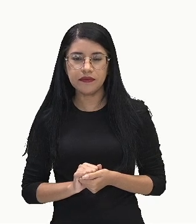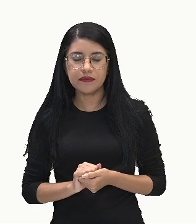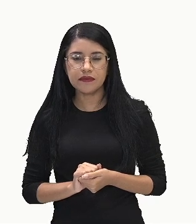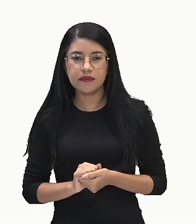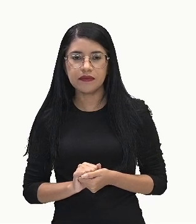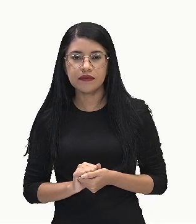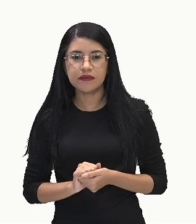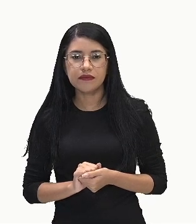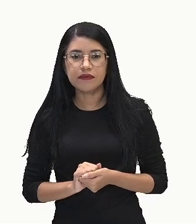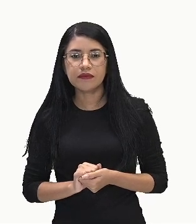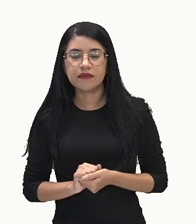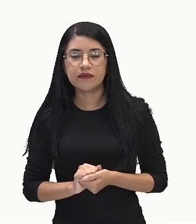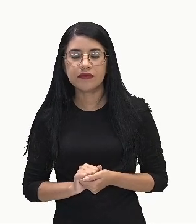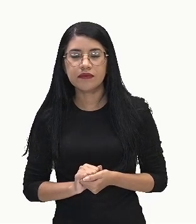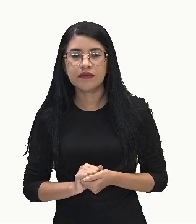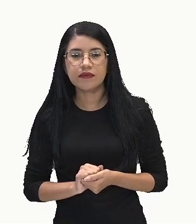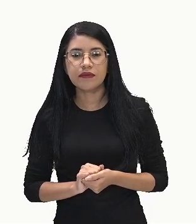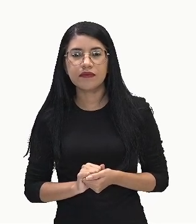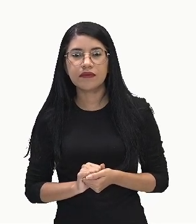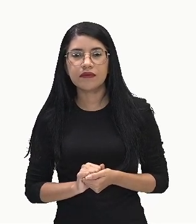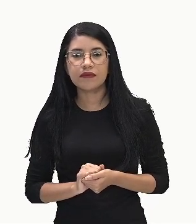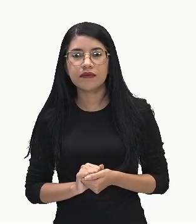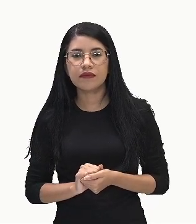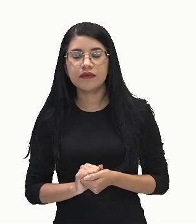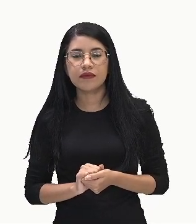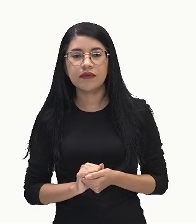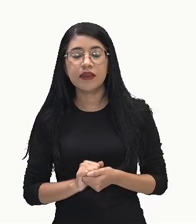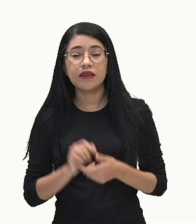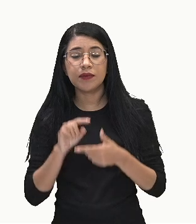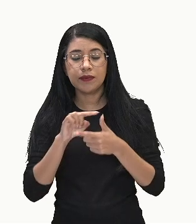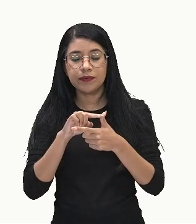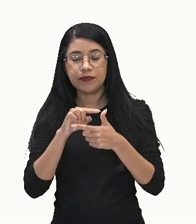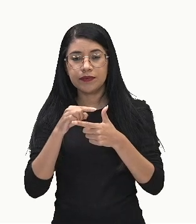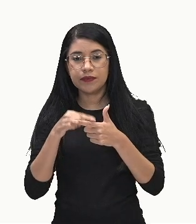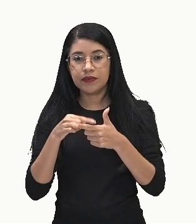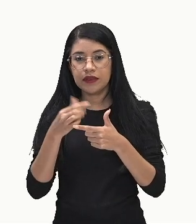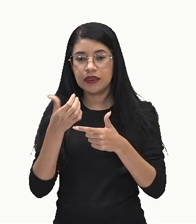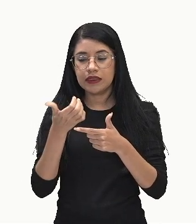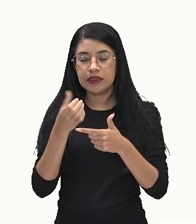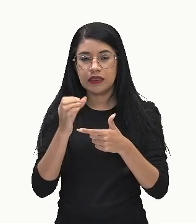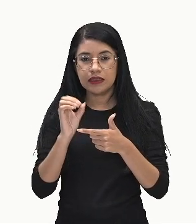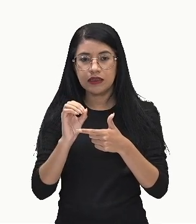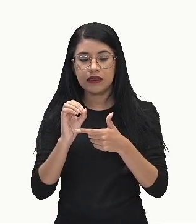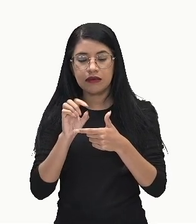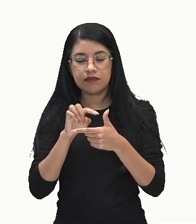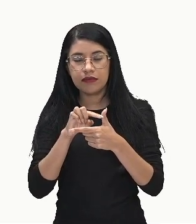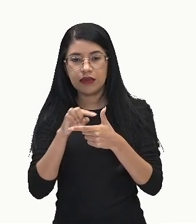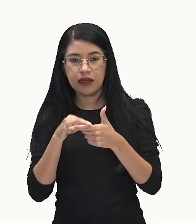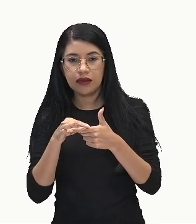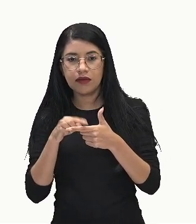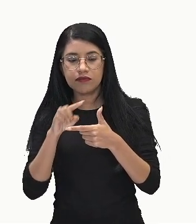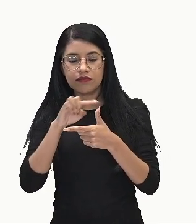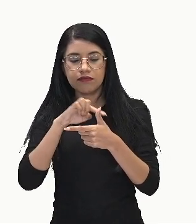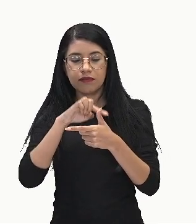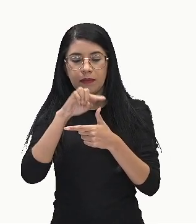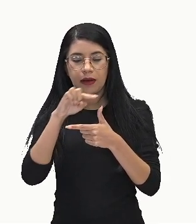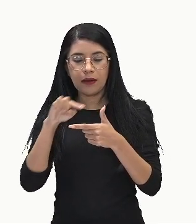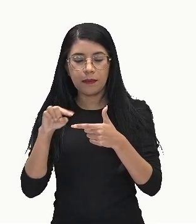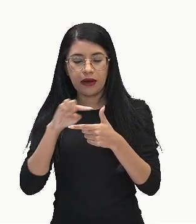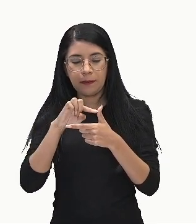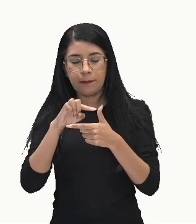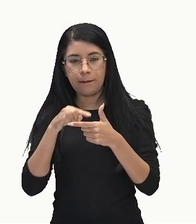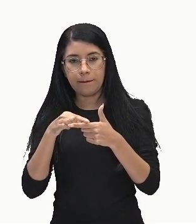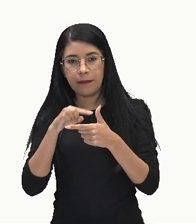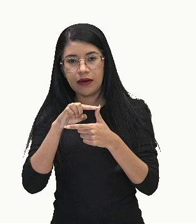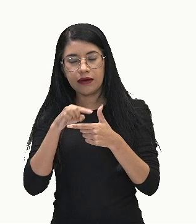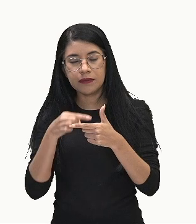lados é 60. Então, o meu ângulo de 60 ele está nessa posição aqui. Tá bom? Porque ele disse